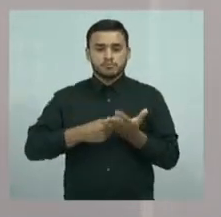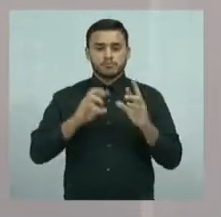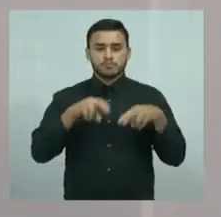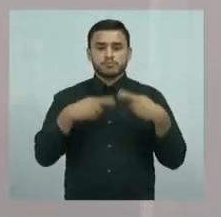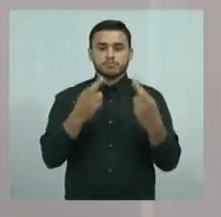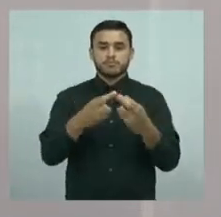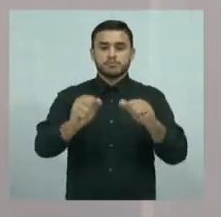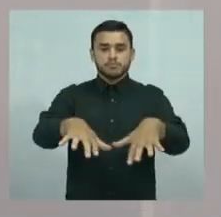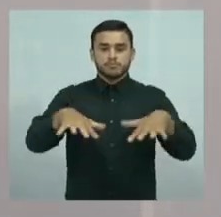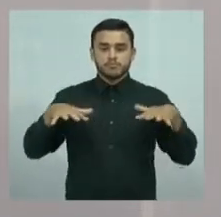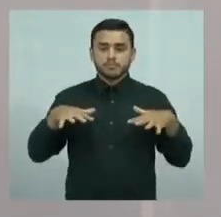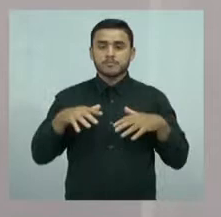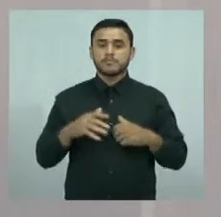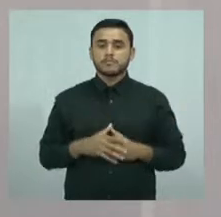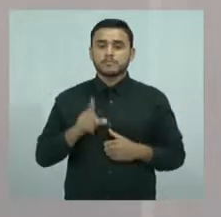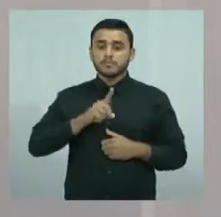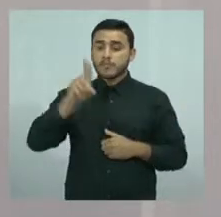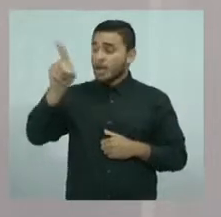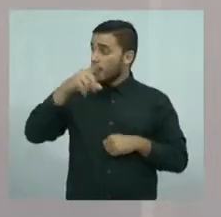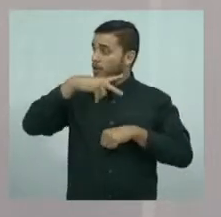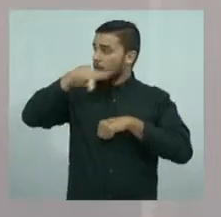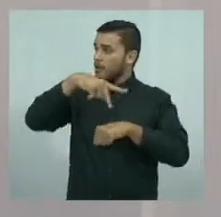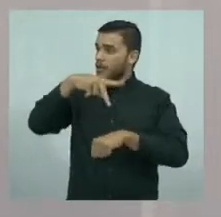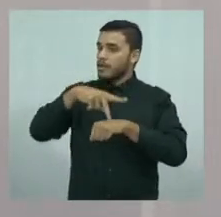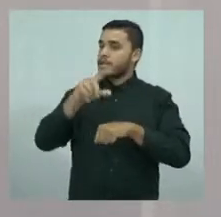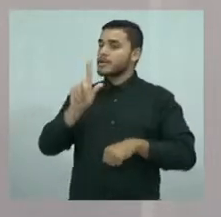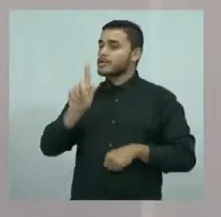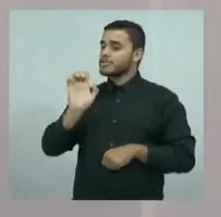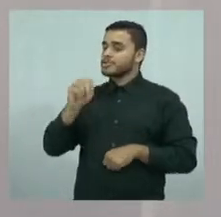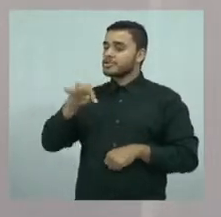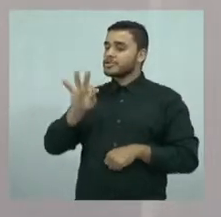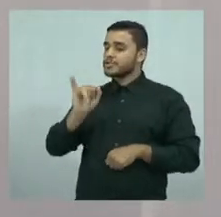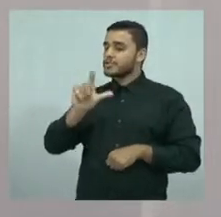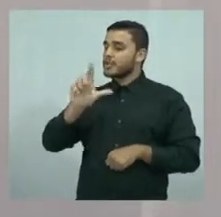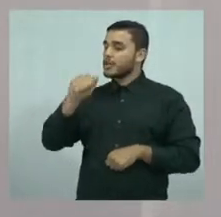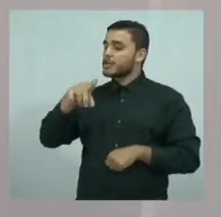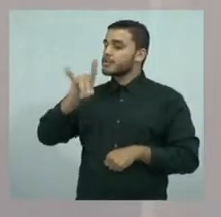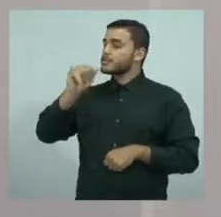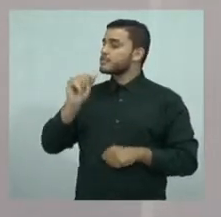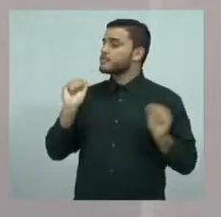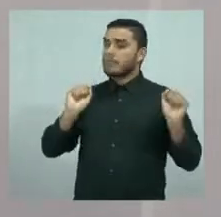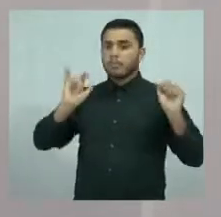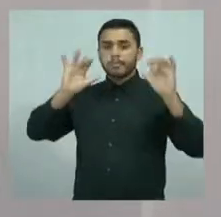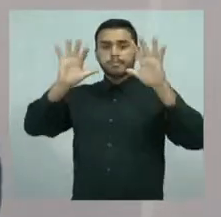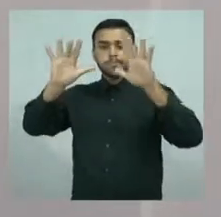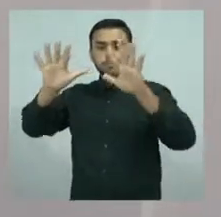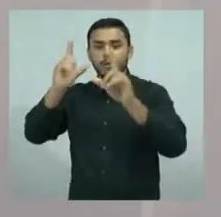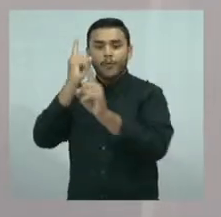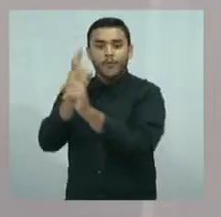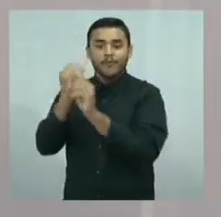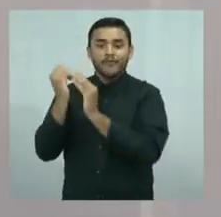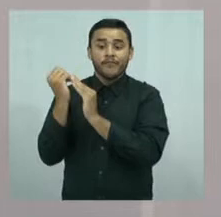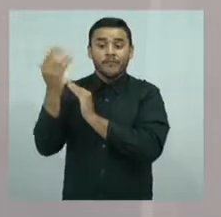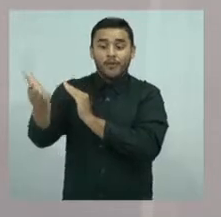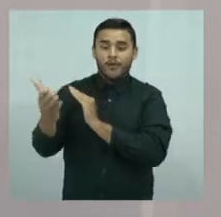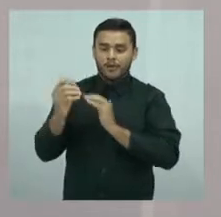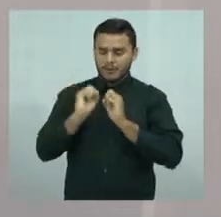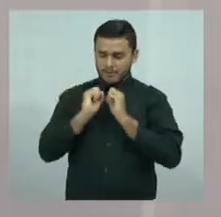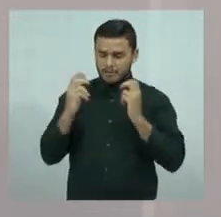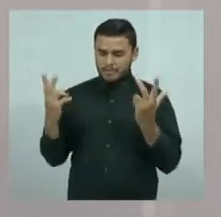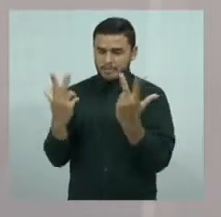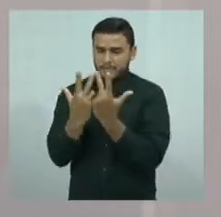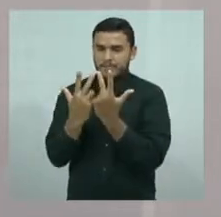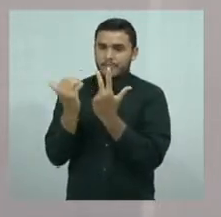em questão hoje será na Praça da Gentilândia. E que bom que seja fora desse território da